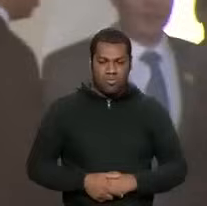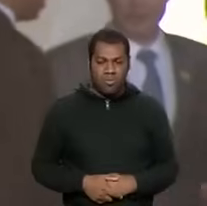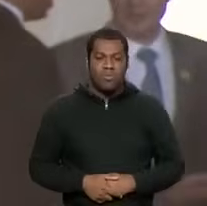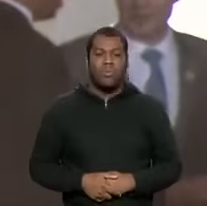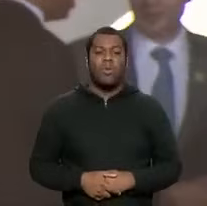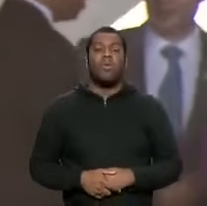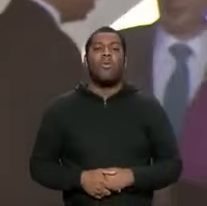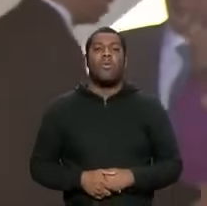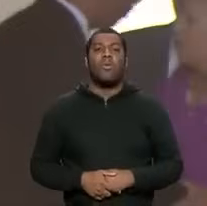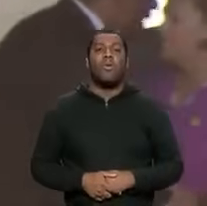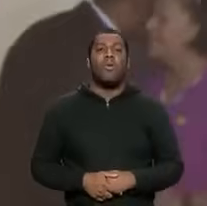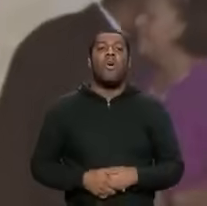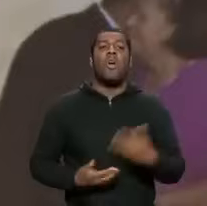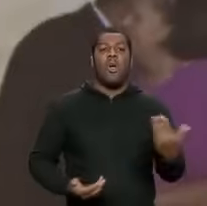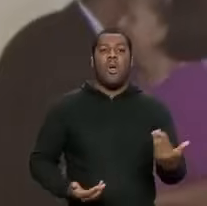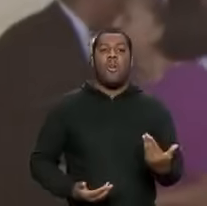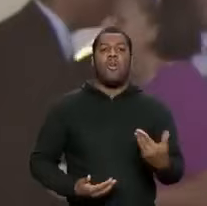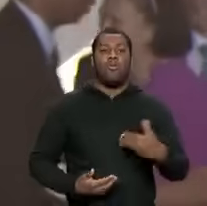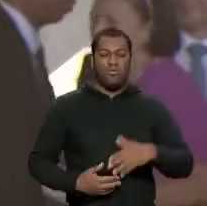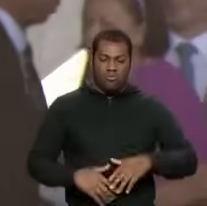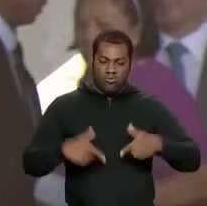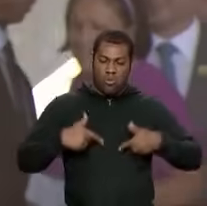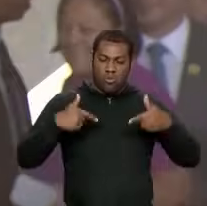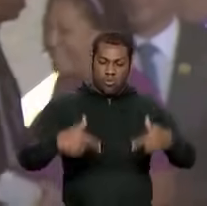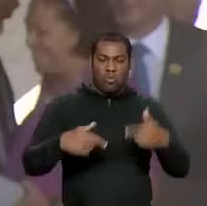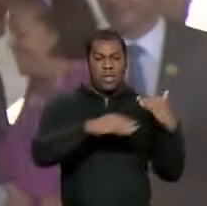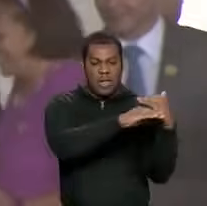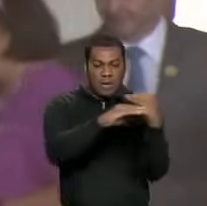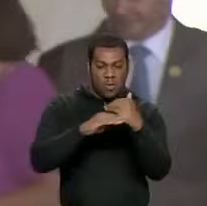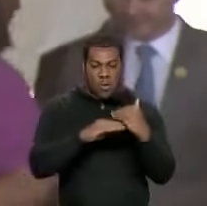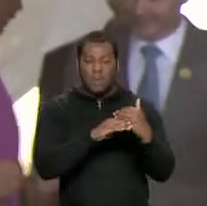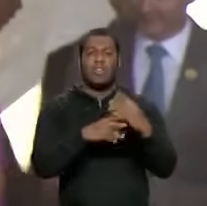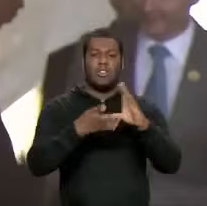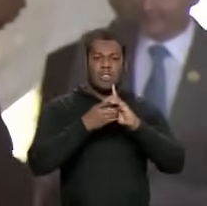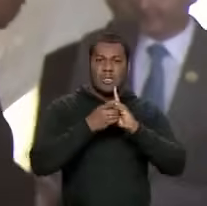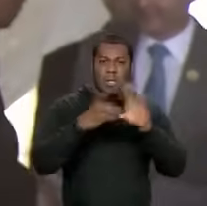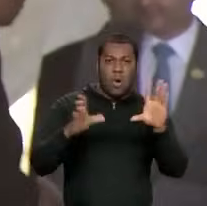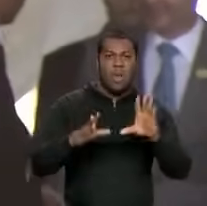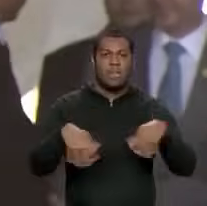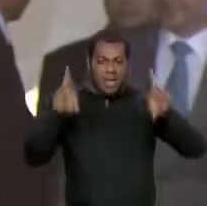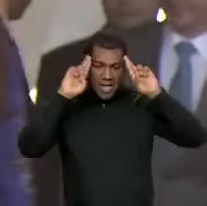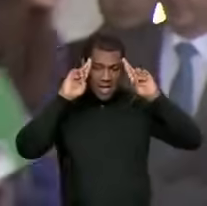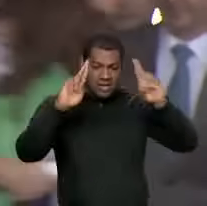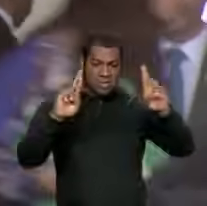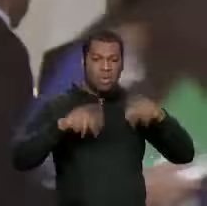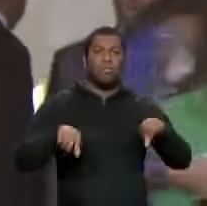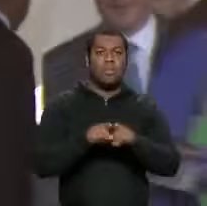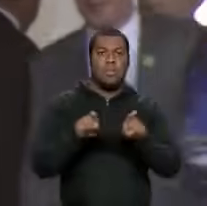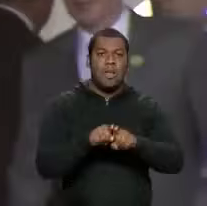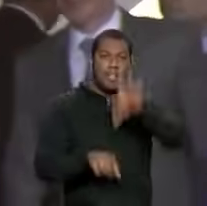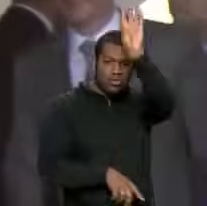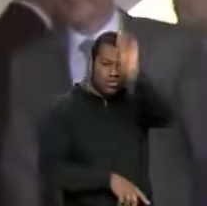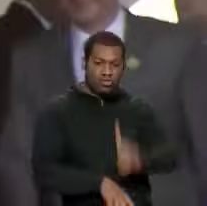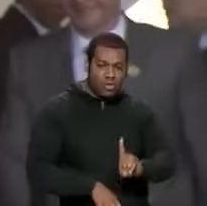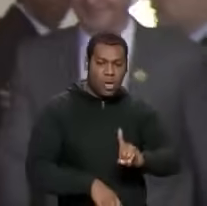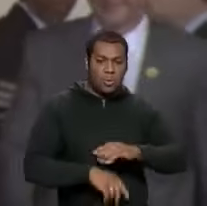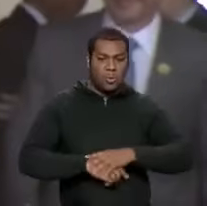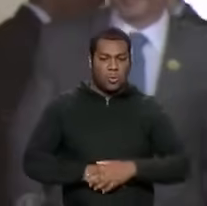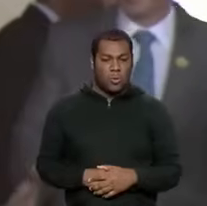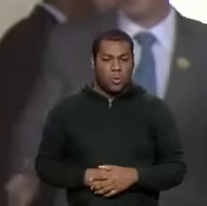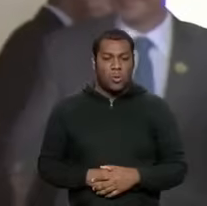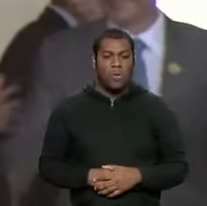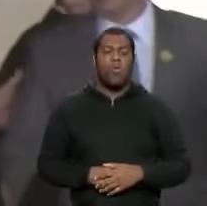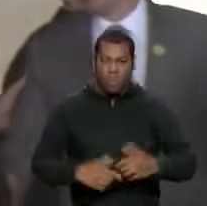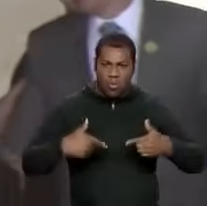nós os homens que estão nessa luta por igualdade por democracia por respeito por direitos na luta